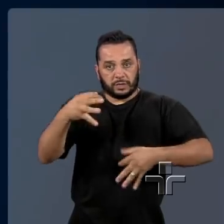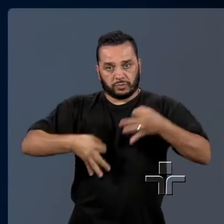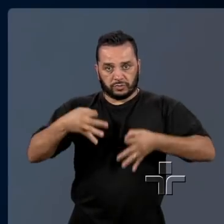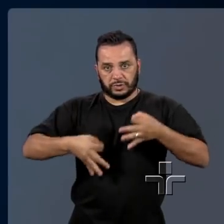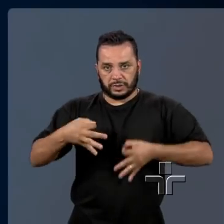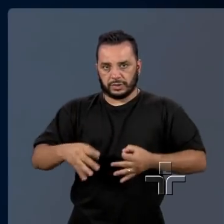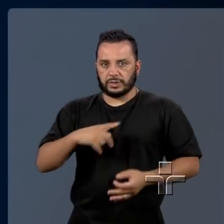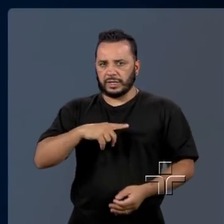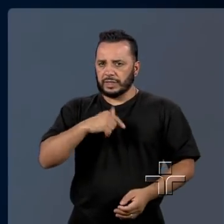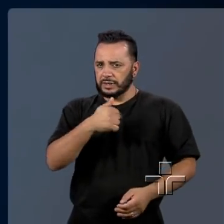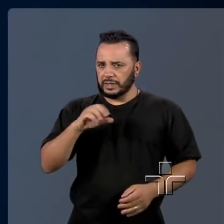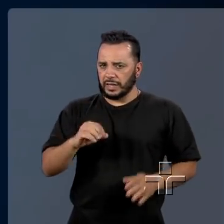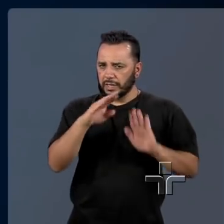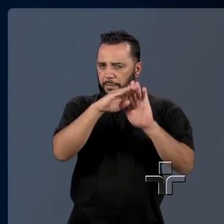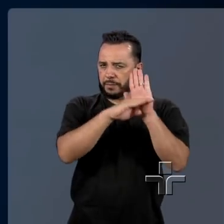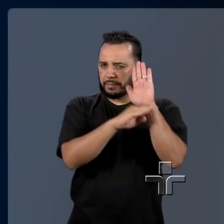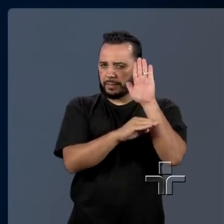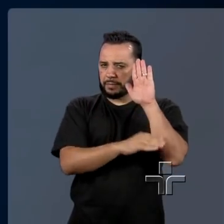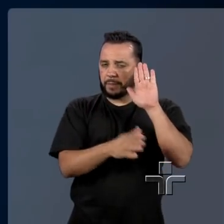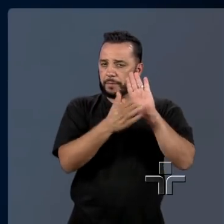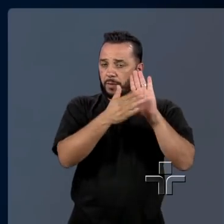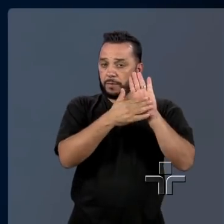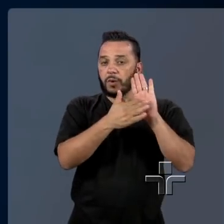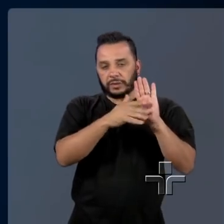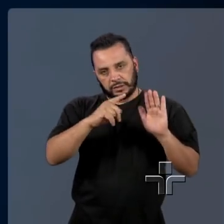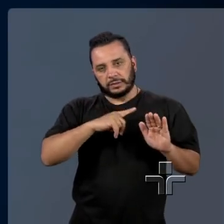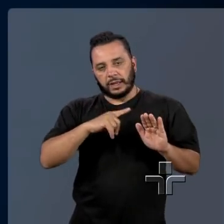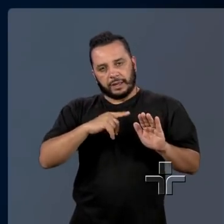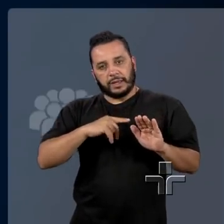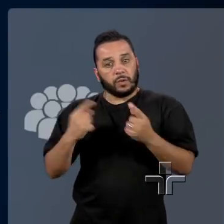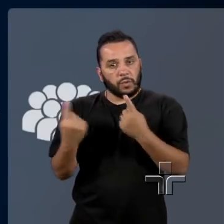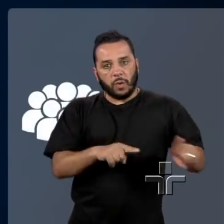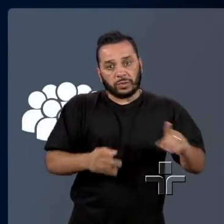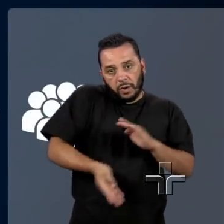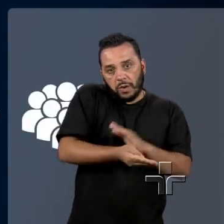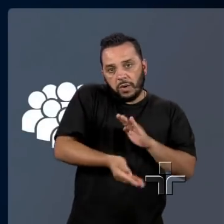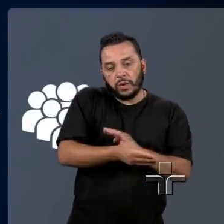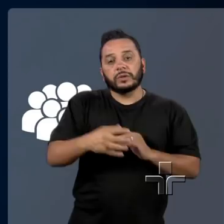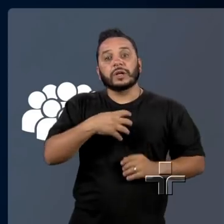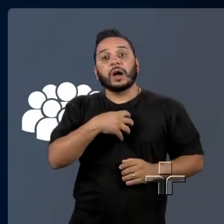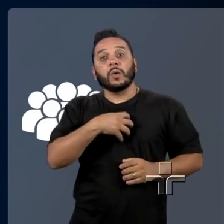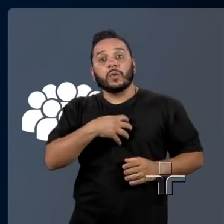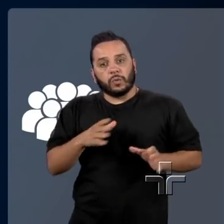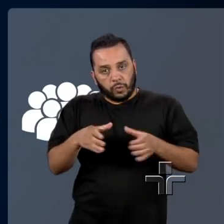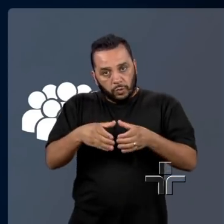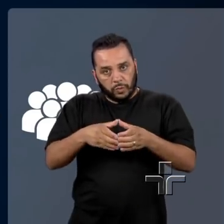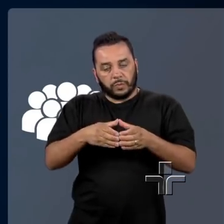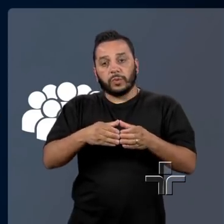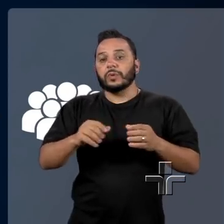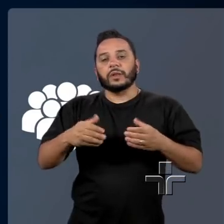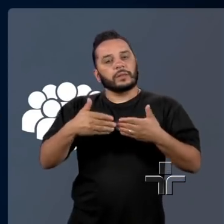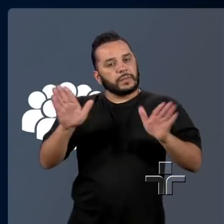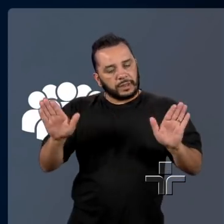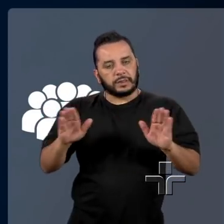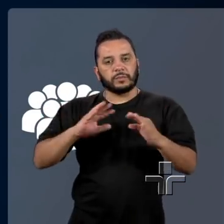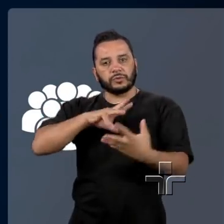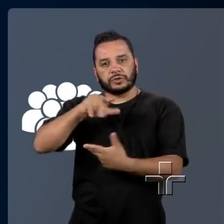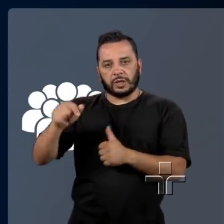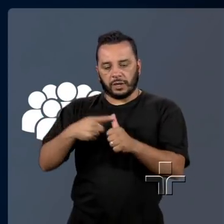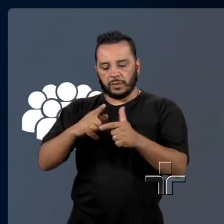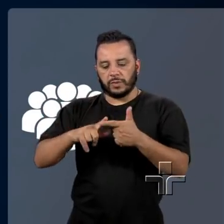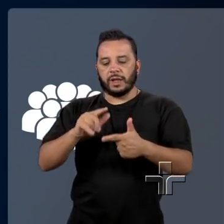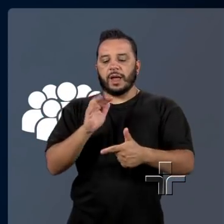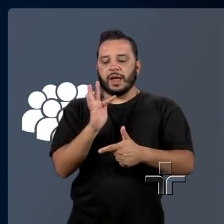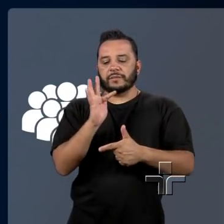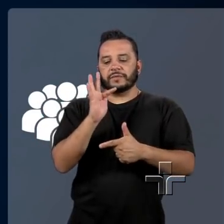Com 70 propostas, o pacote anticorrupção foi elaborado pela Transparência Internacional, Fundação Getúlio Vargas e